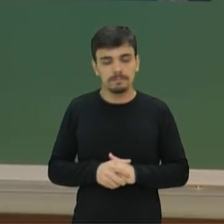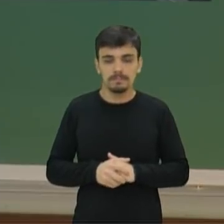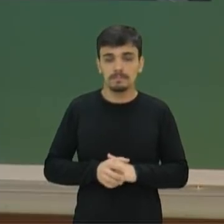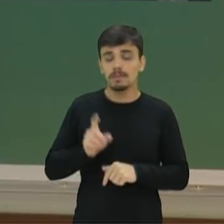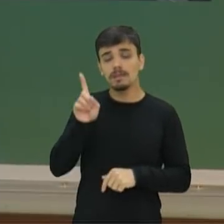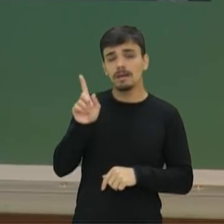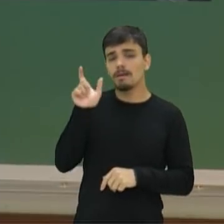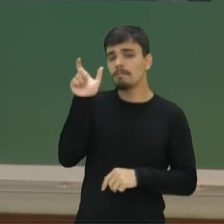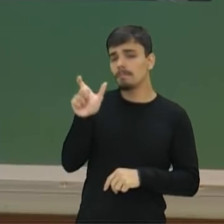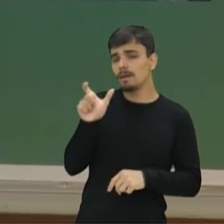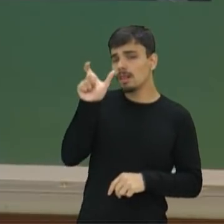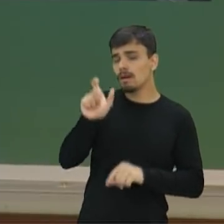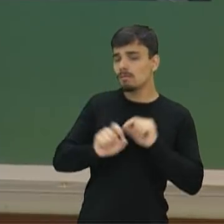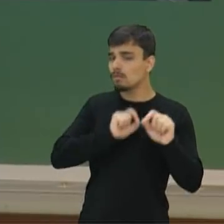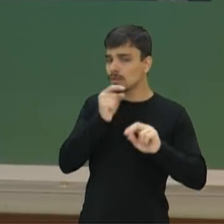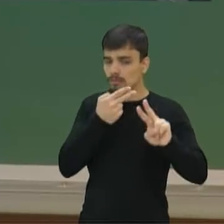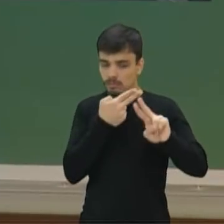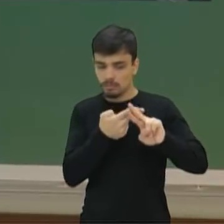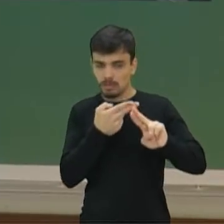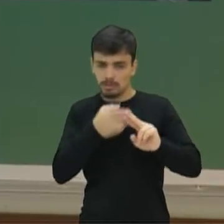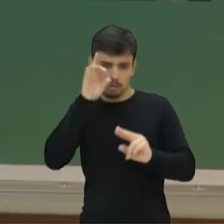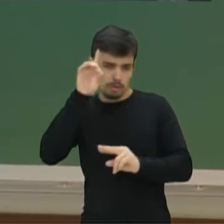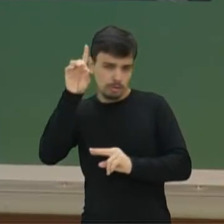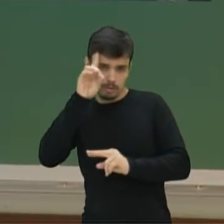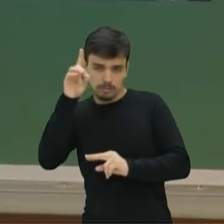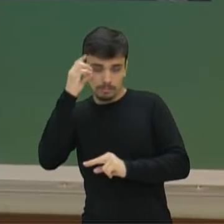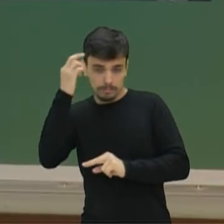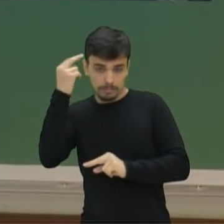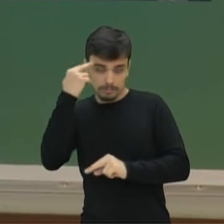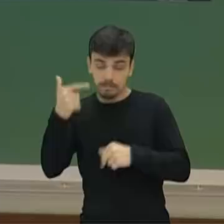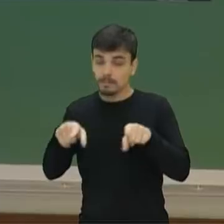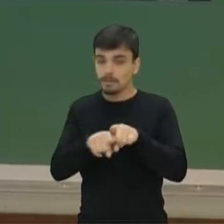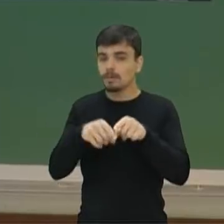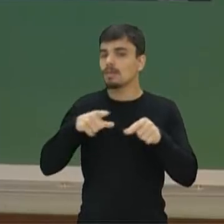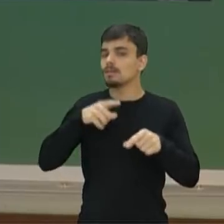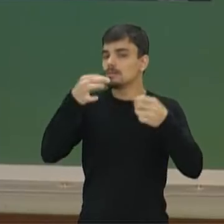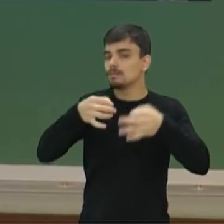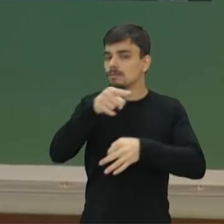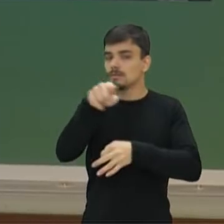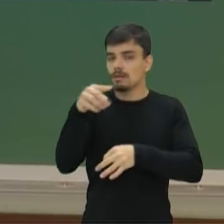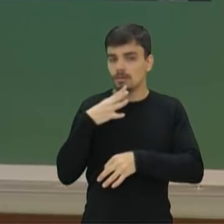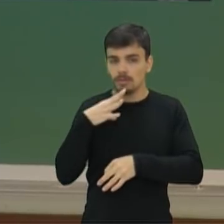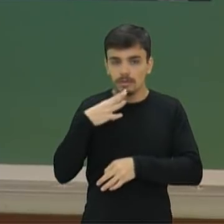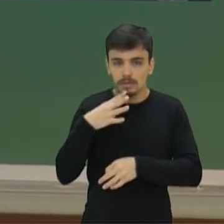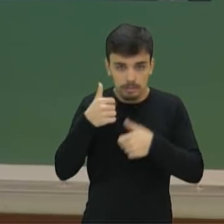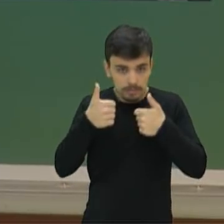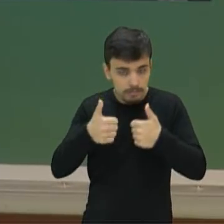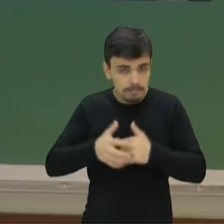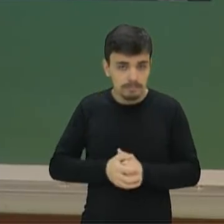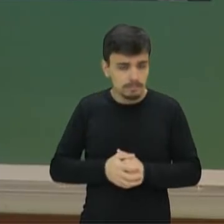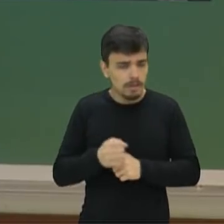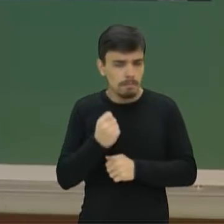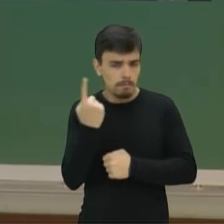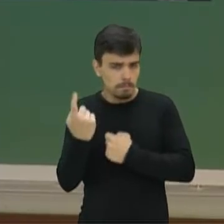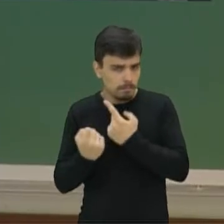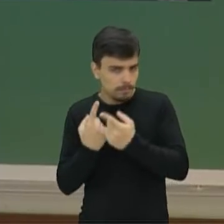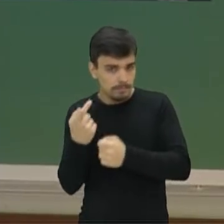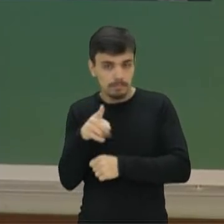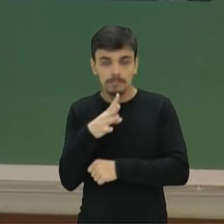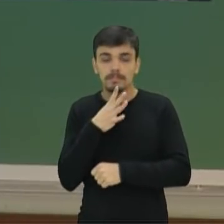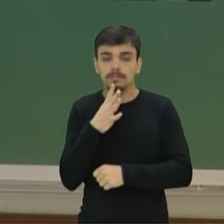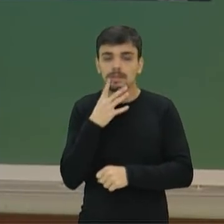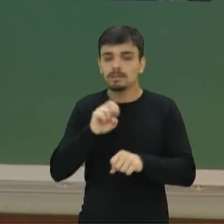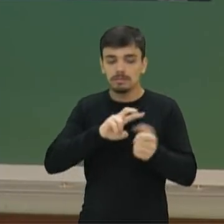Essas palavras, elas são usadas no meu dia a dia. Eu tenho certeza que você deva conhecer, né? A maioria você conhece. Se eu